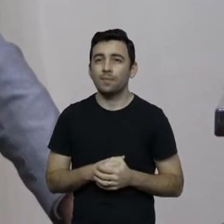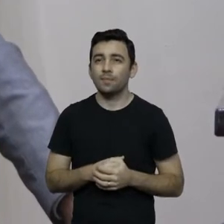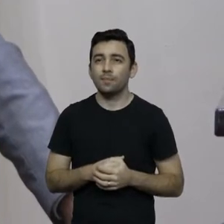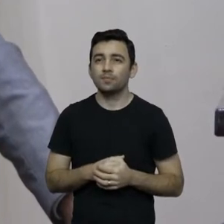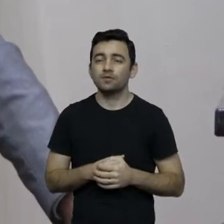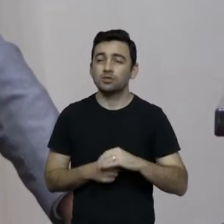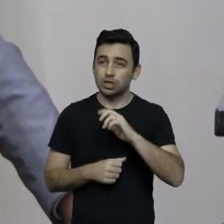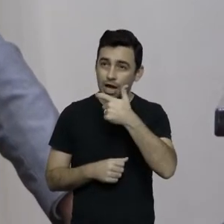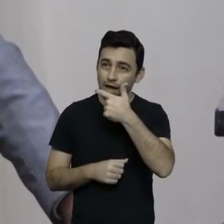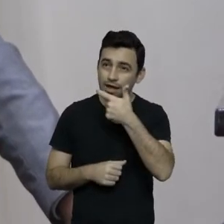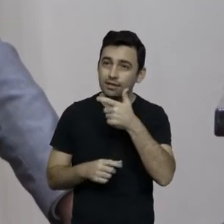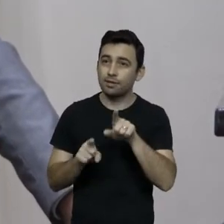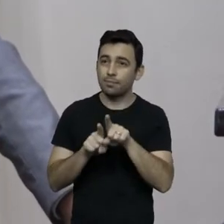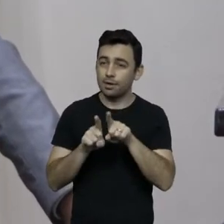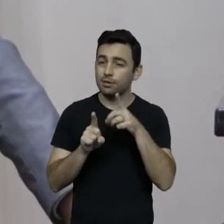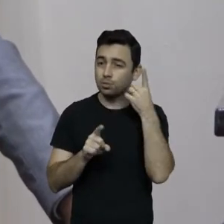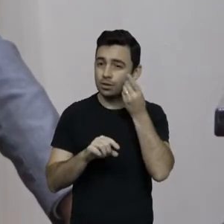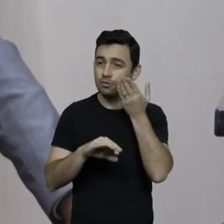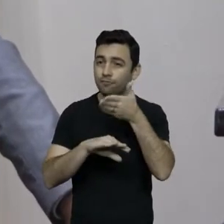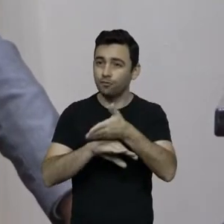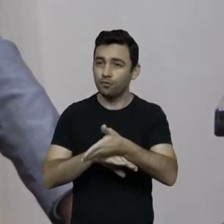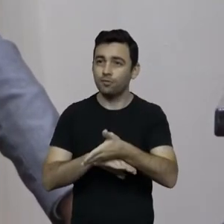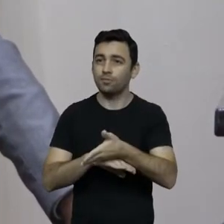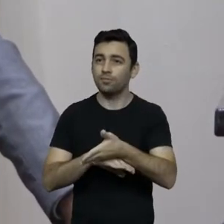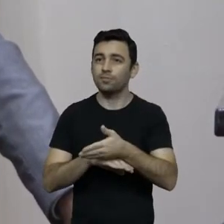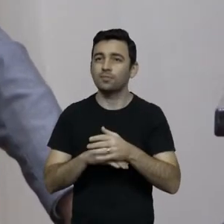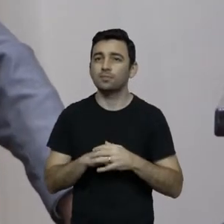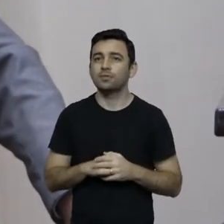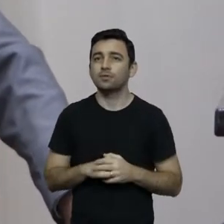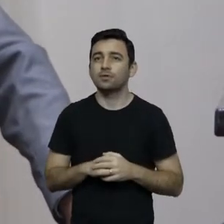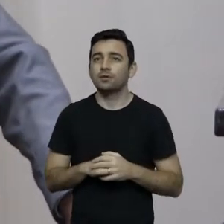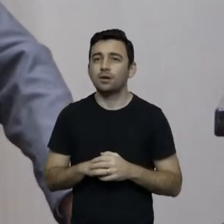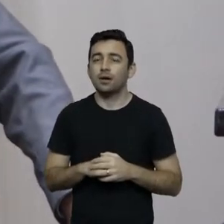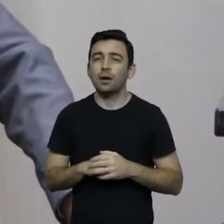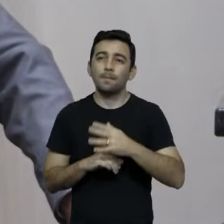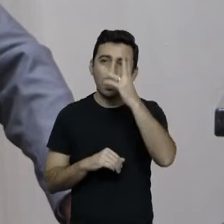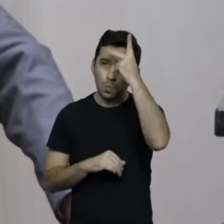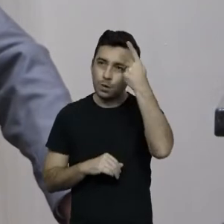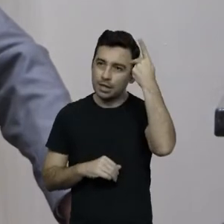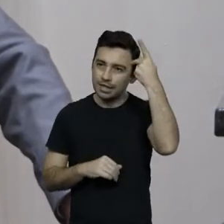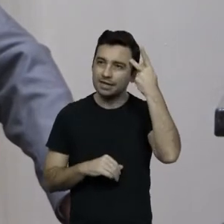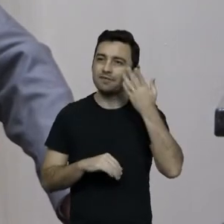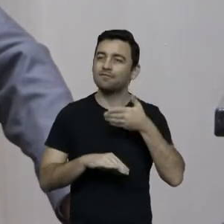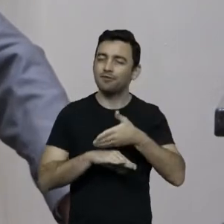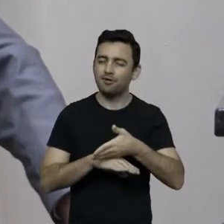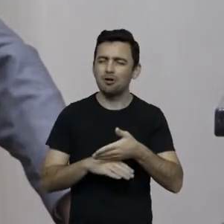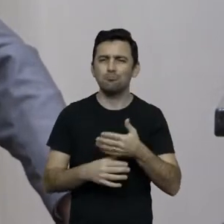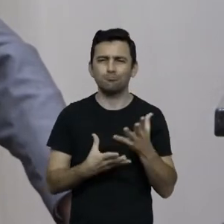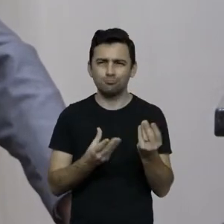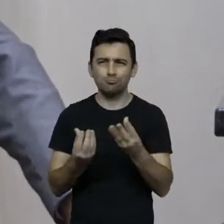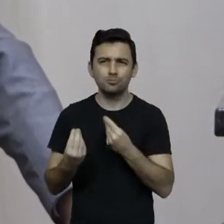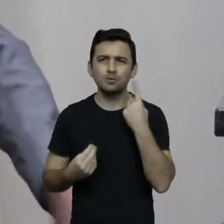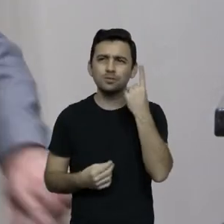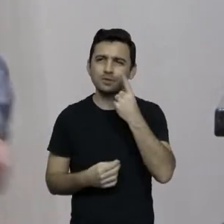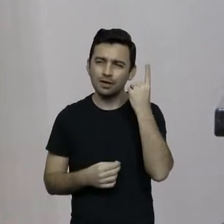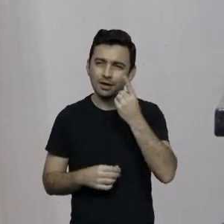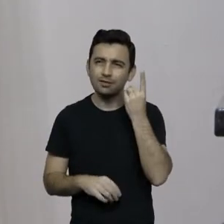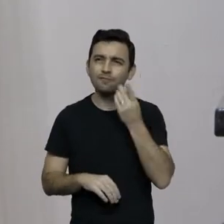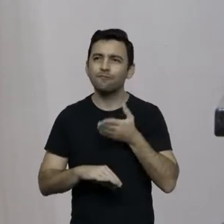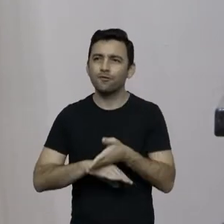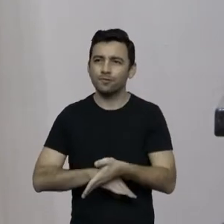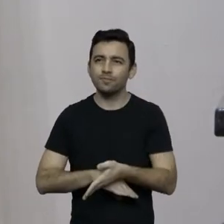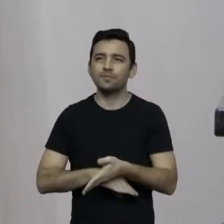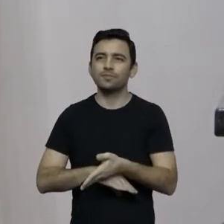sugere também passou por lá a deputada Paulinha passou por lá e tantos outros deputados por